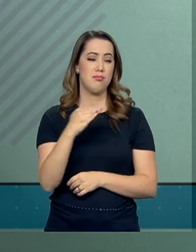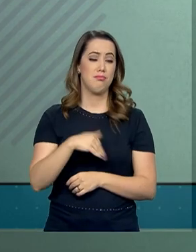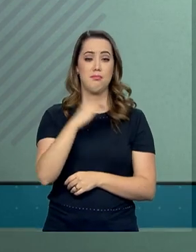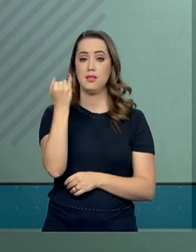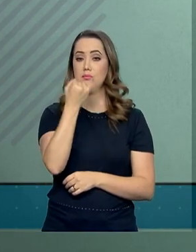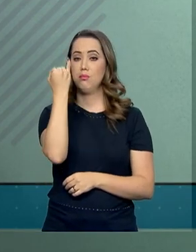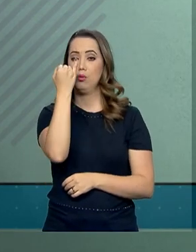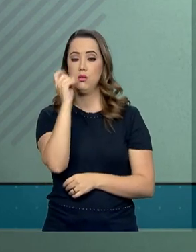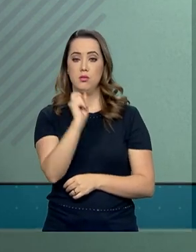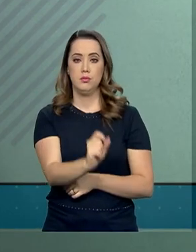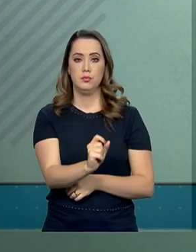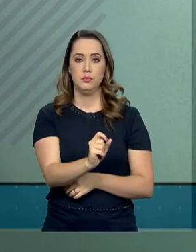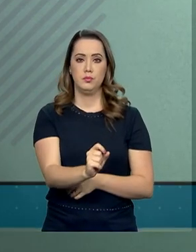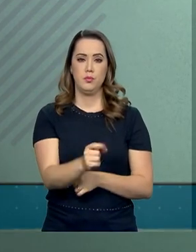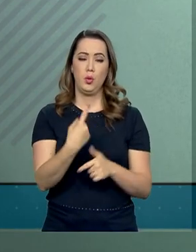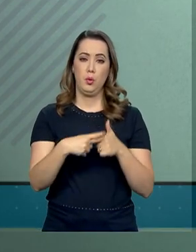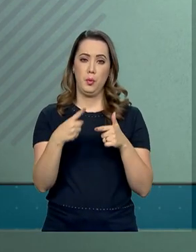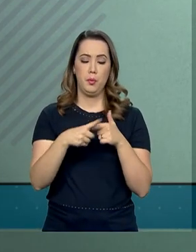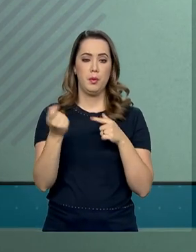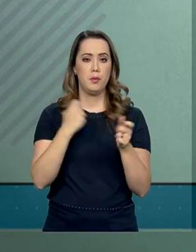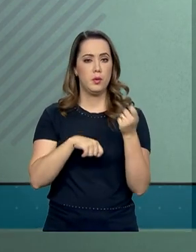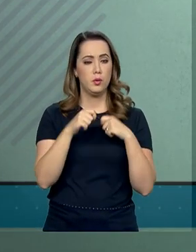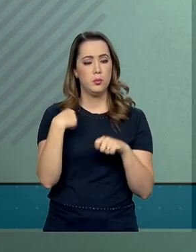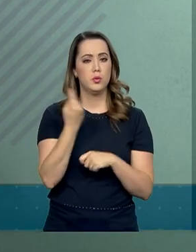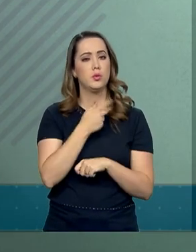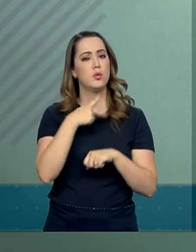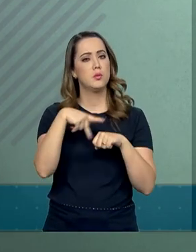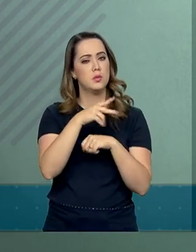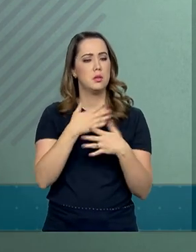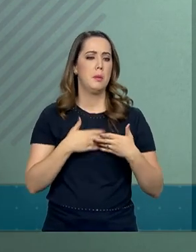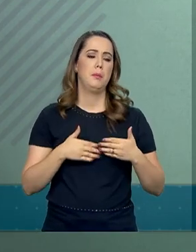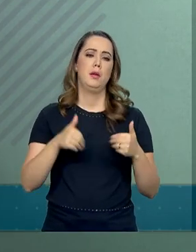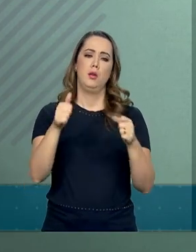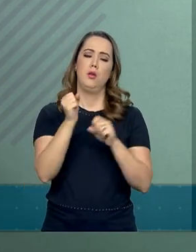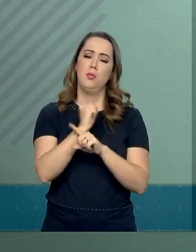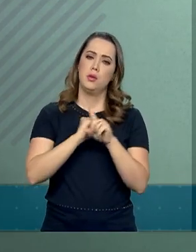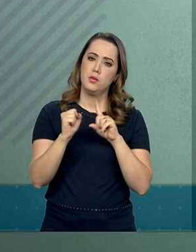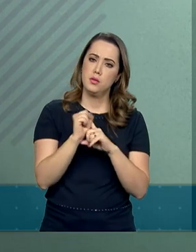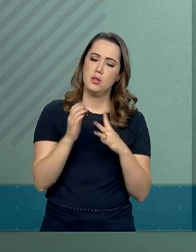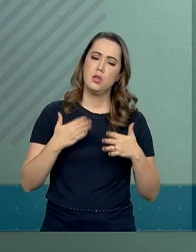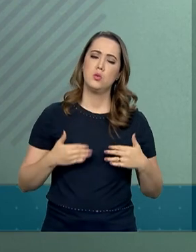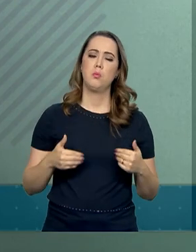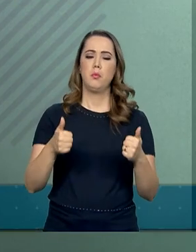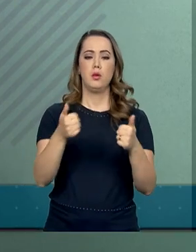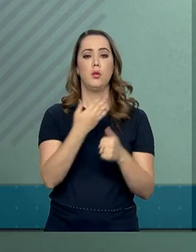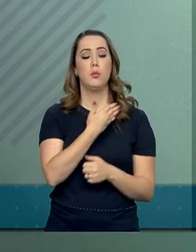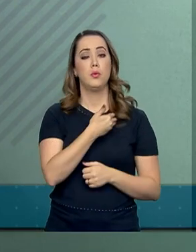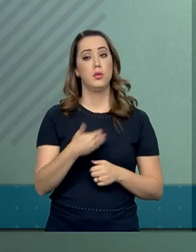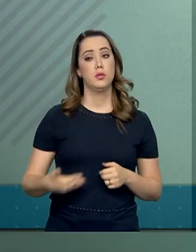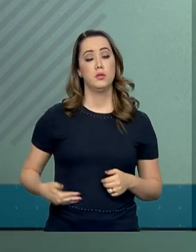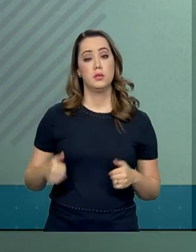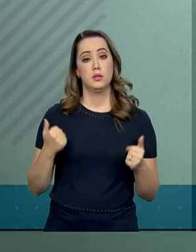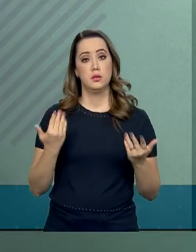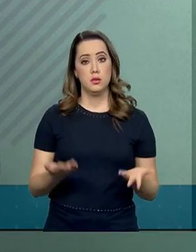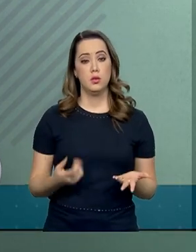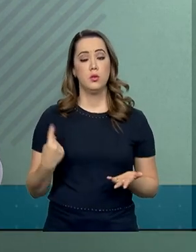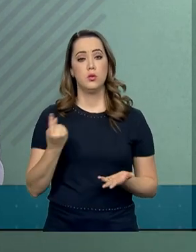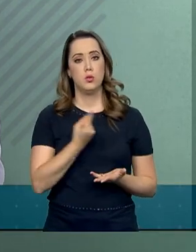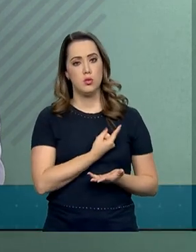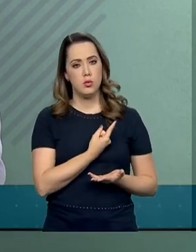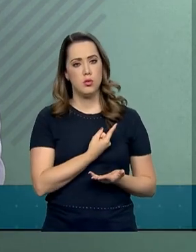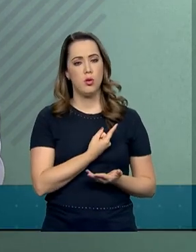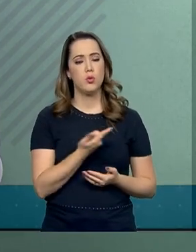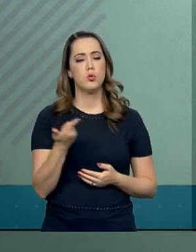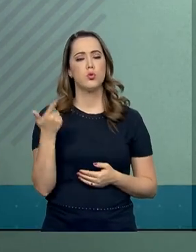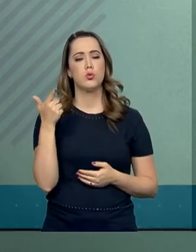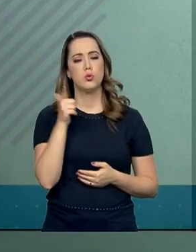é da questão econômica do nosso país melhor para a sociedade melhor para a estrutura do governo e com isso claramente nós vamos